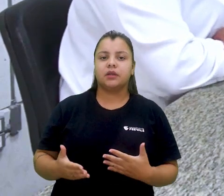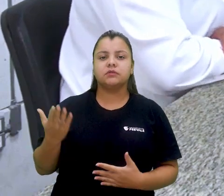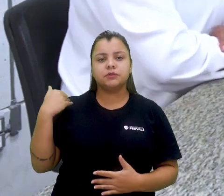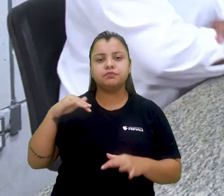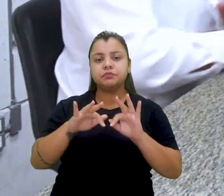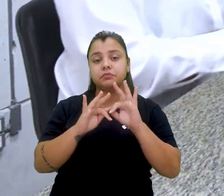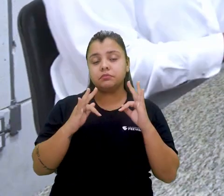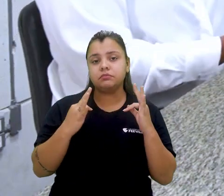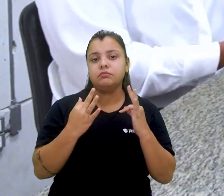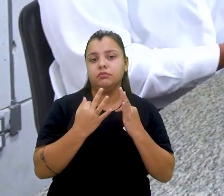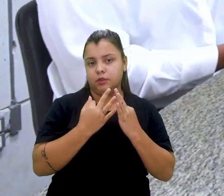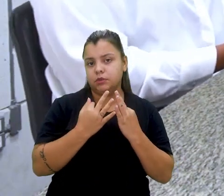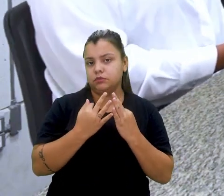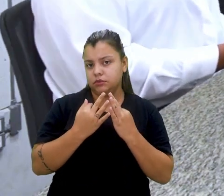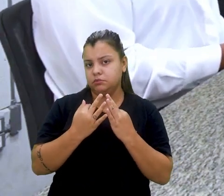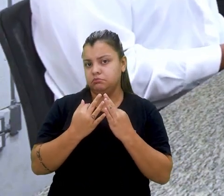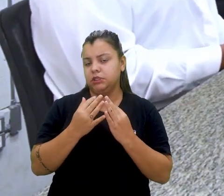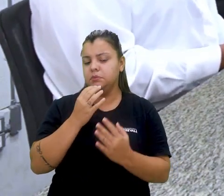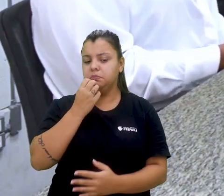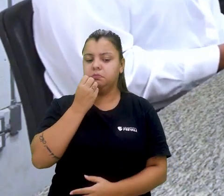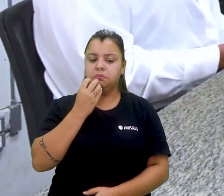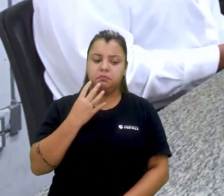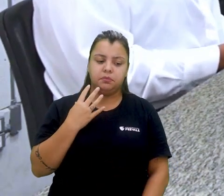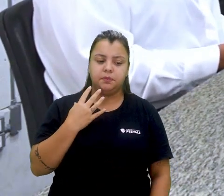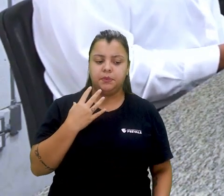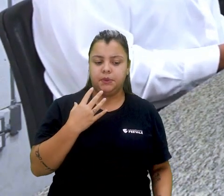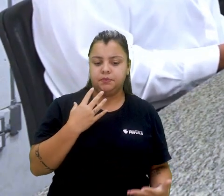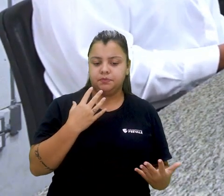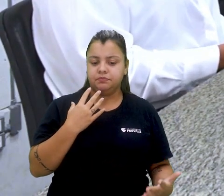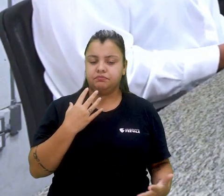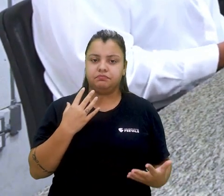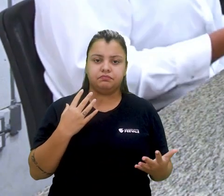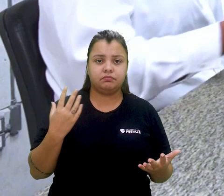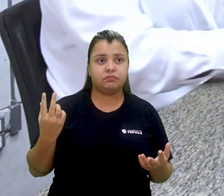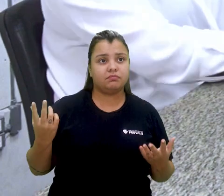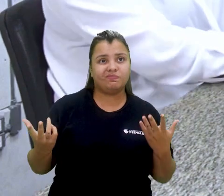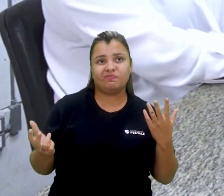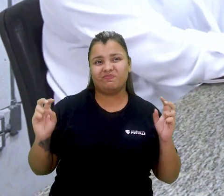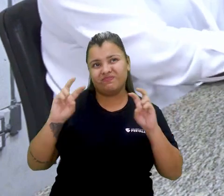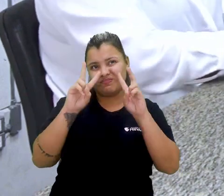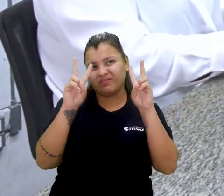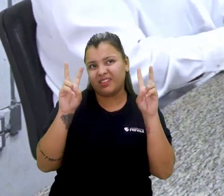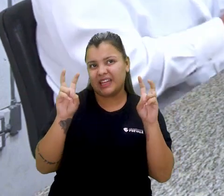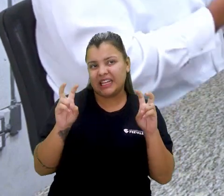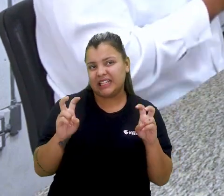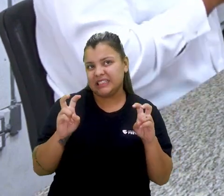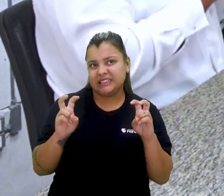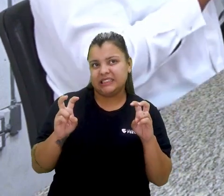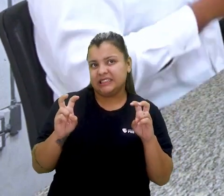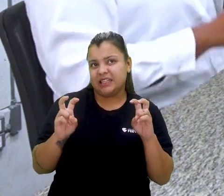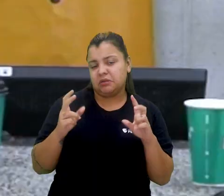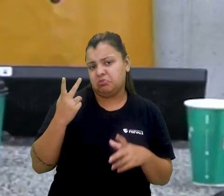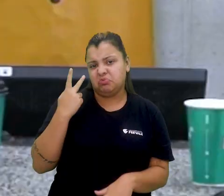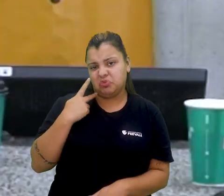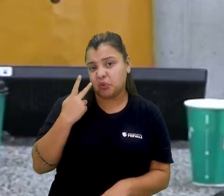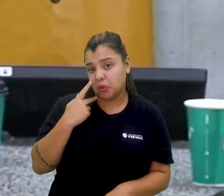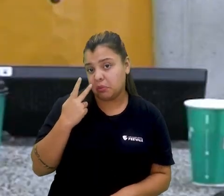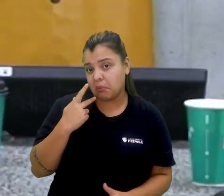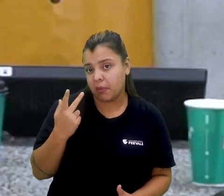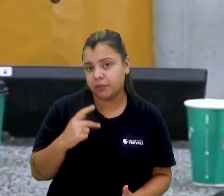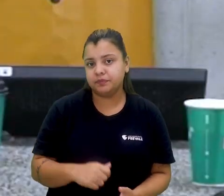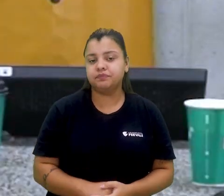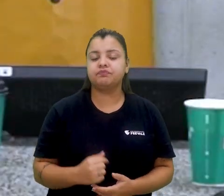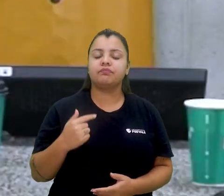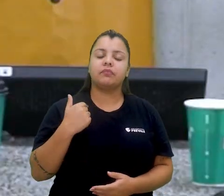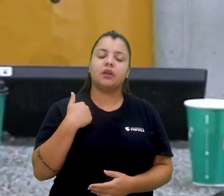uma família bem eh talvez dita normal né